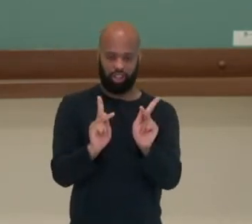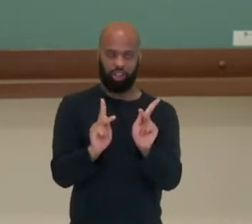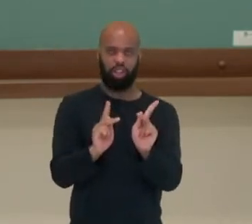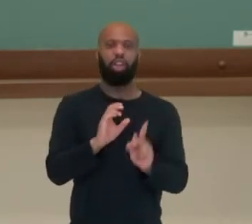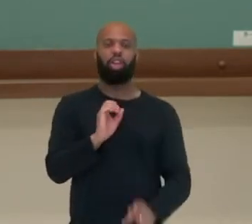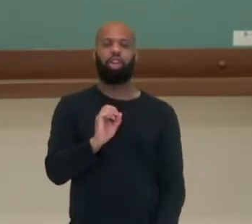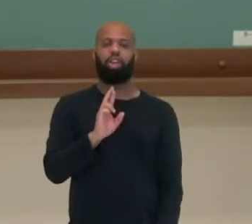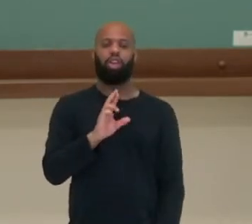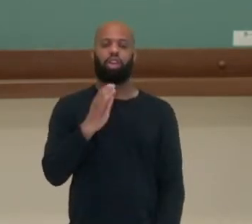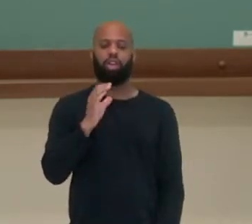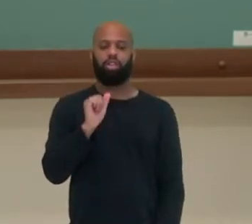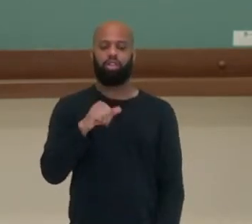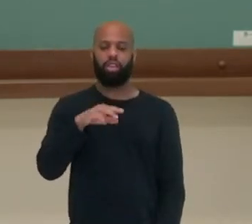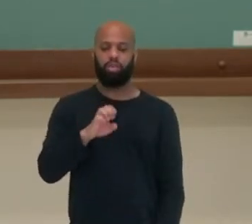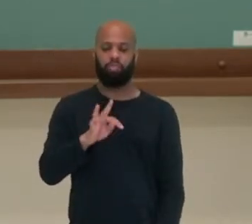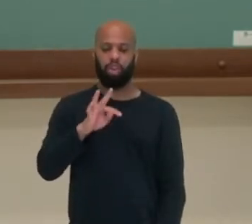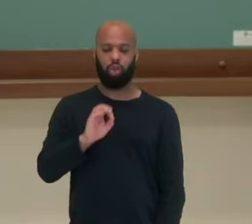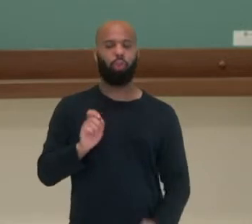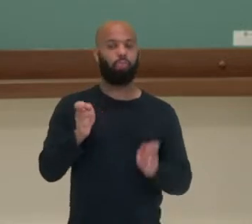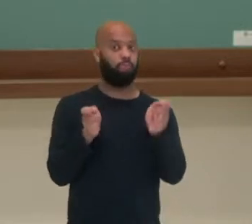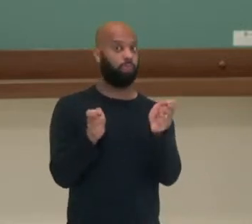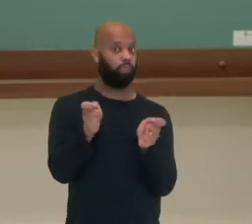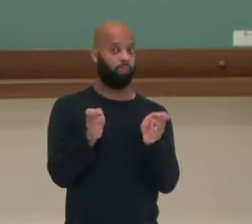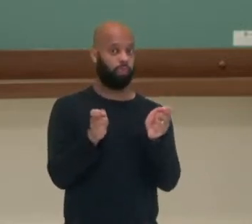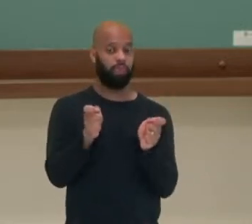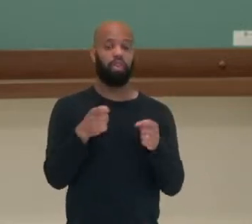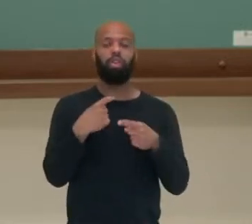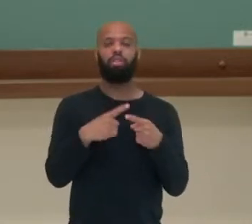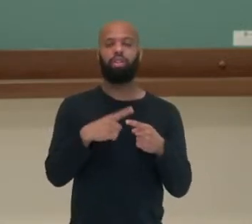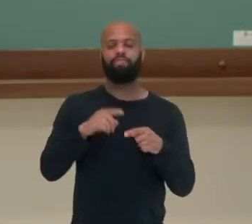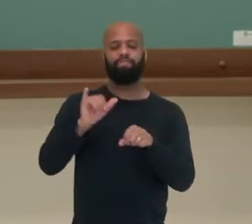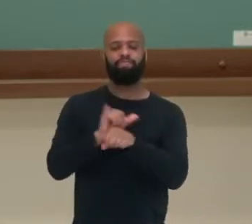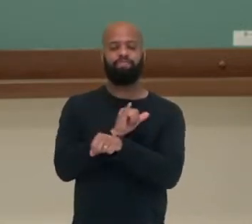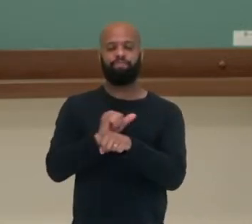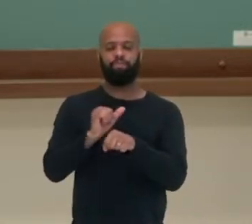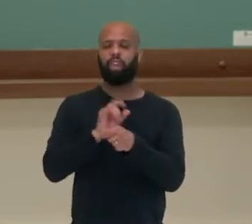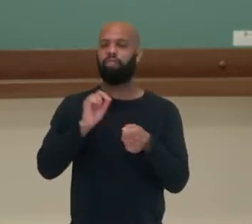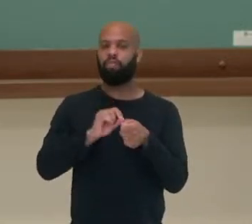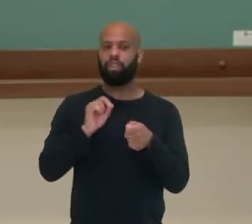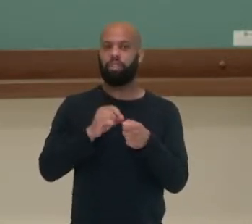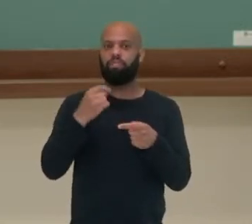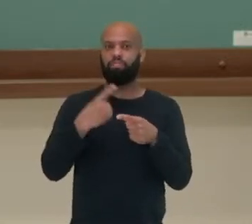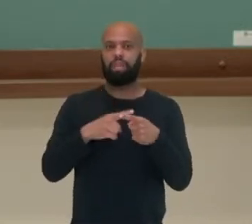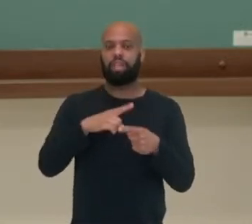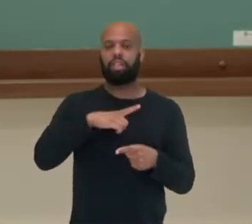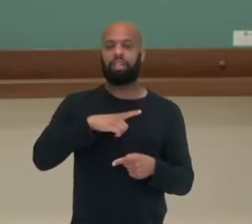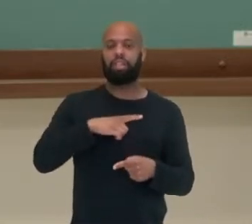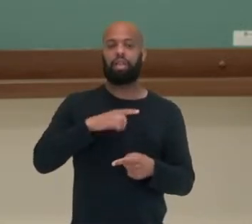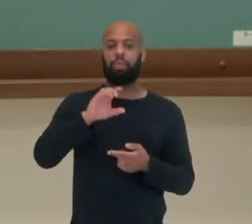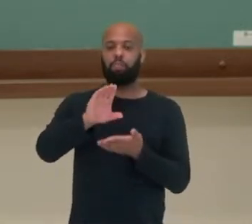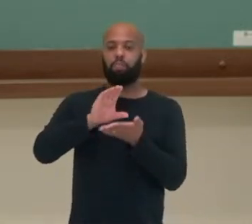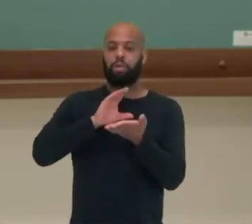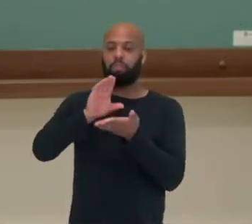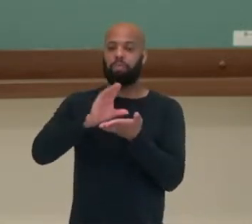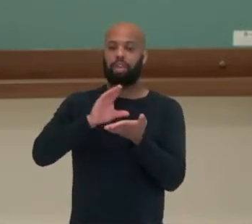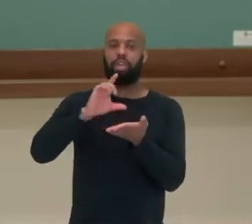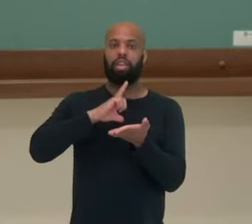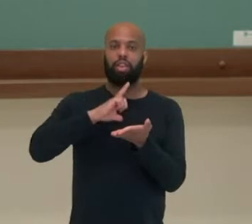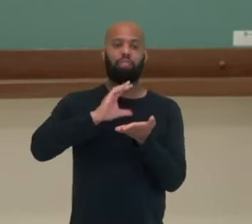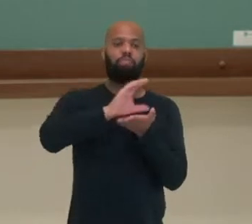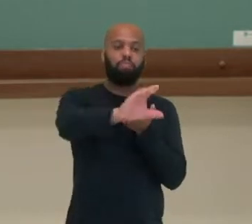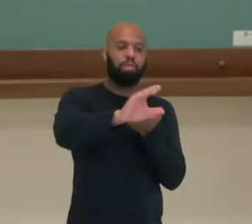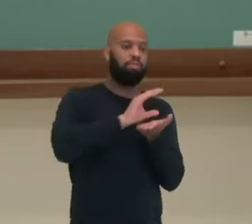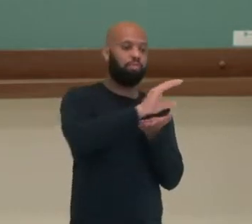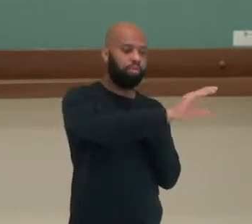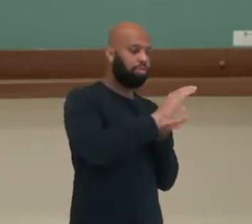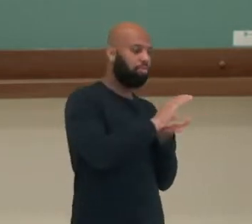uma estratégia para fazer isso, que é muito mais complexo do que nós vamos ter muito mais entradas e saídas do que a gente